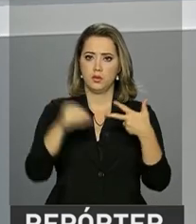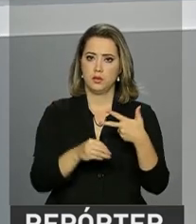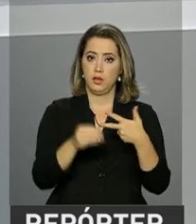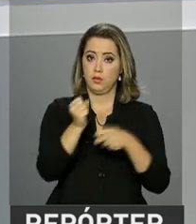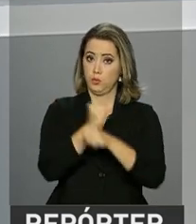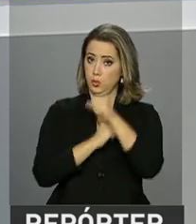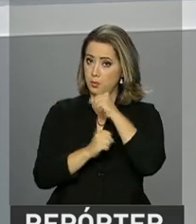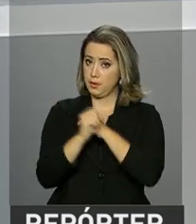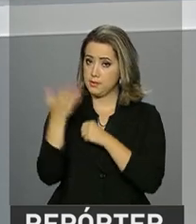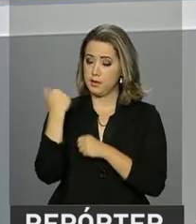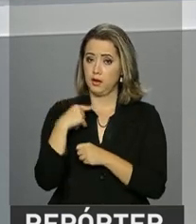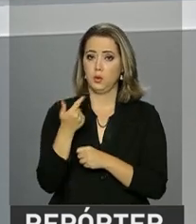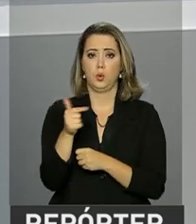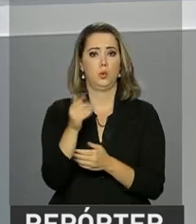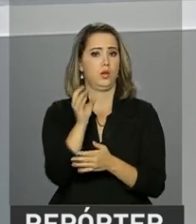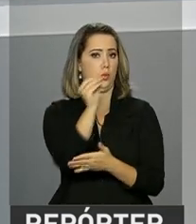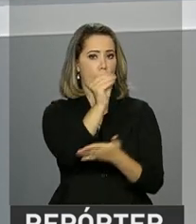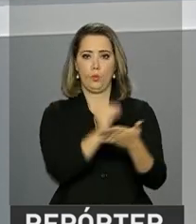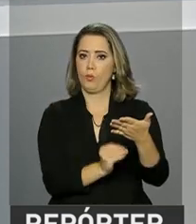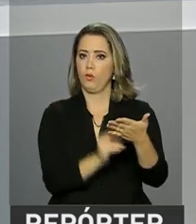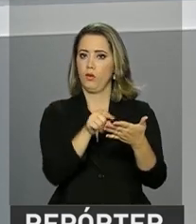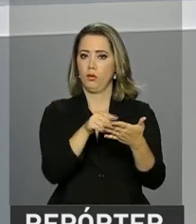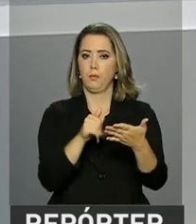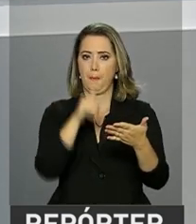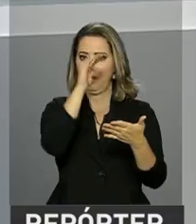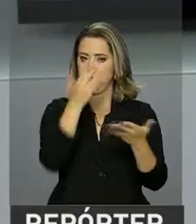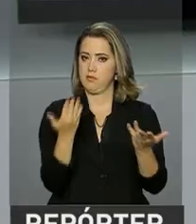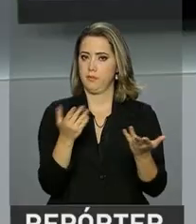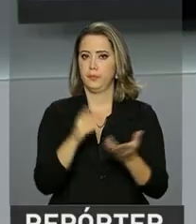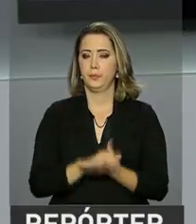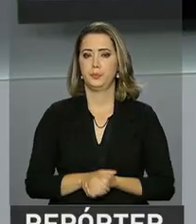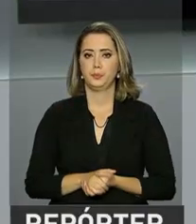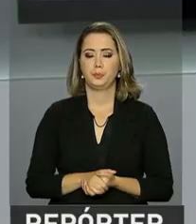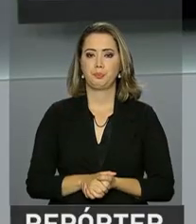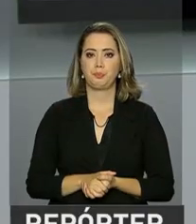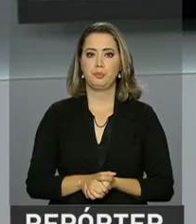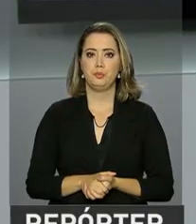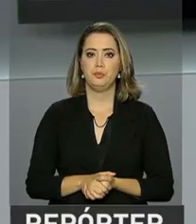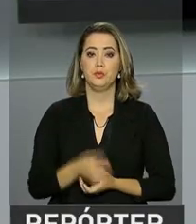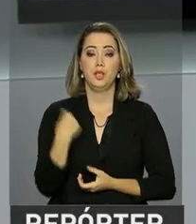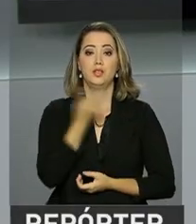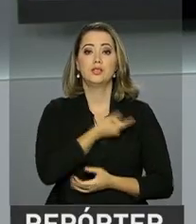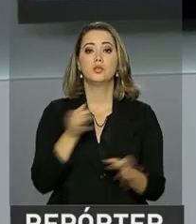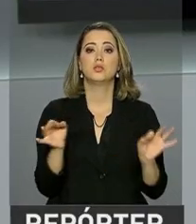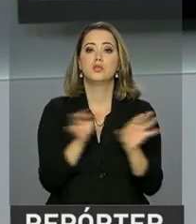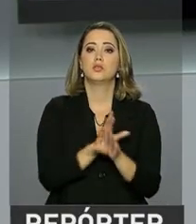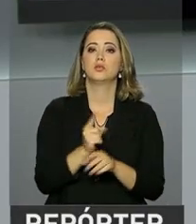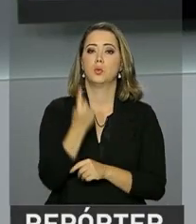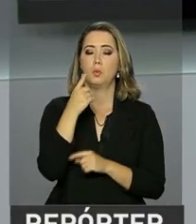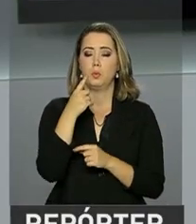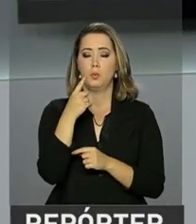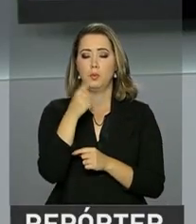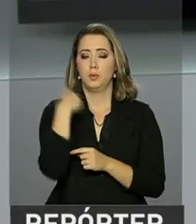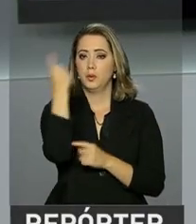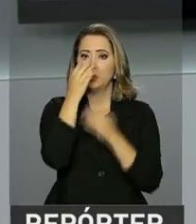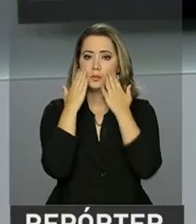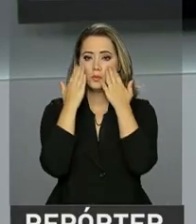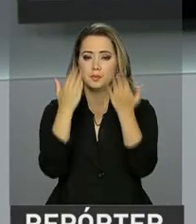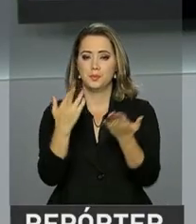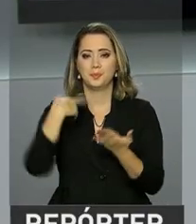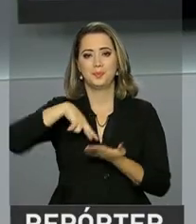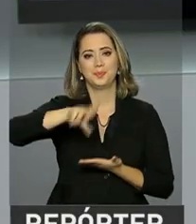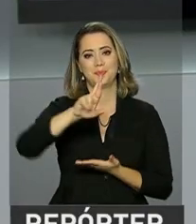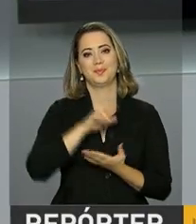2016 e não ter zerado a redação nós ficamos por aqui e voltamos em uma hora na próxima edição do